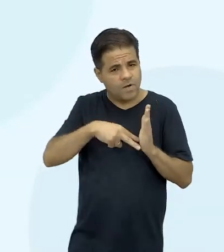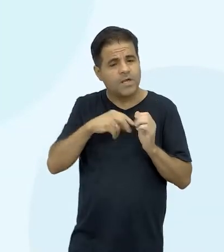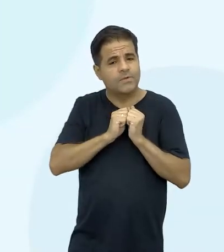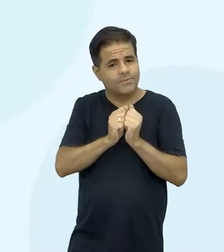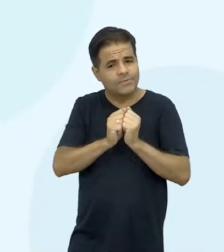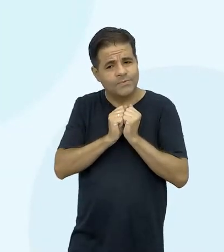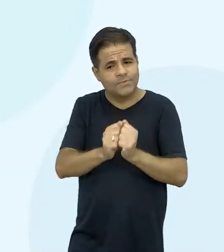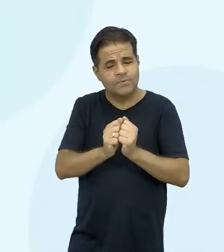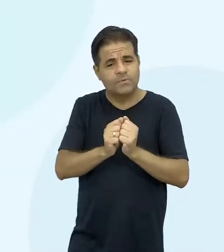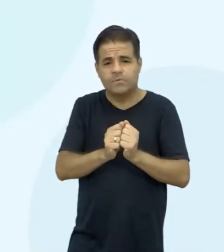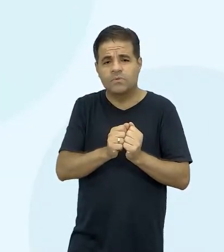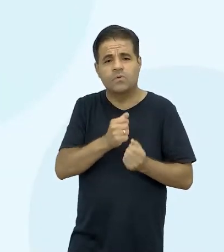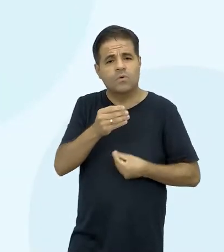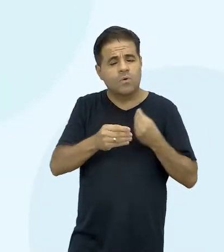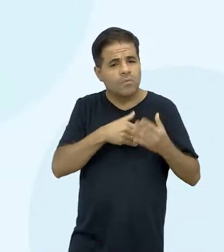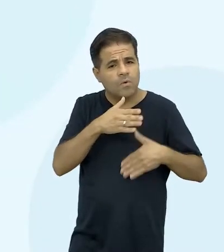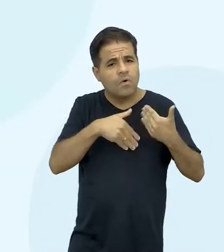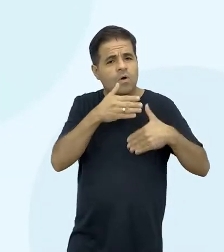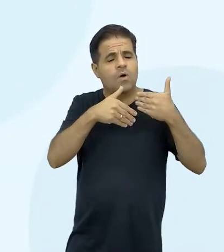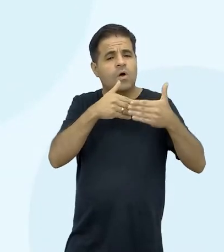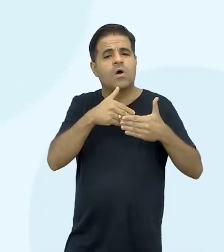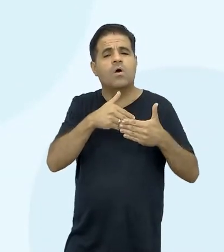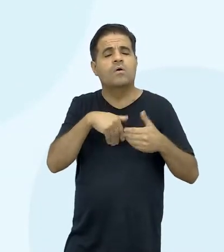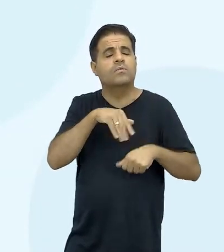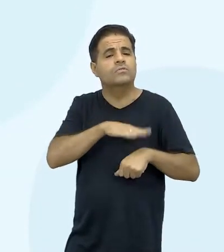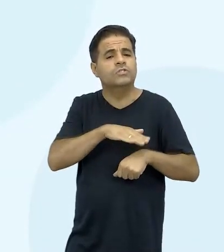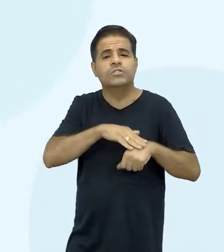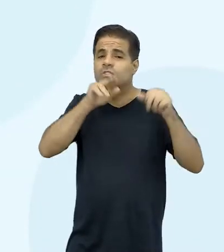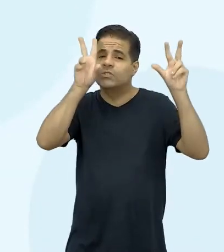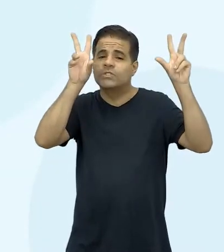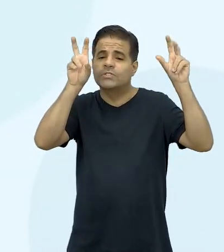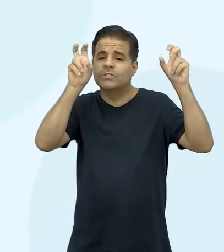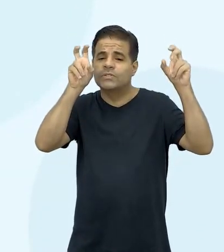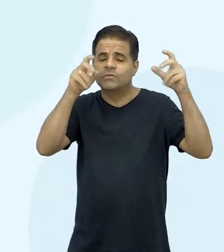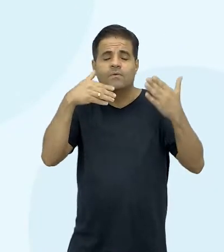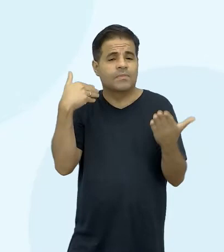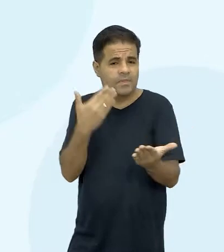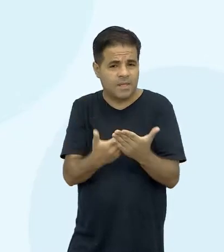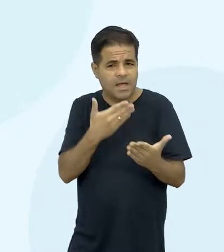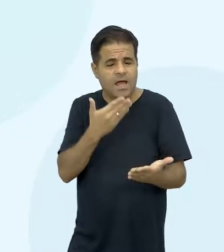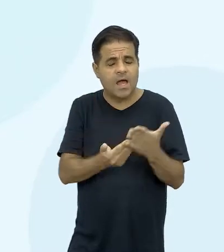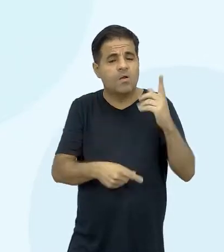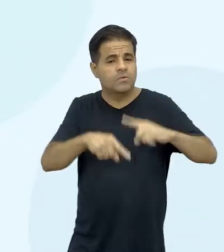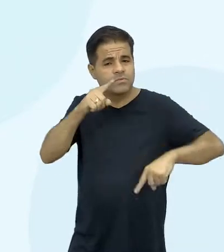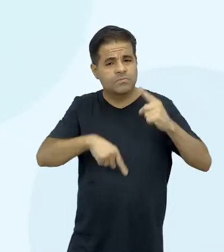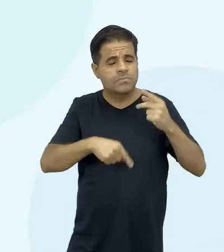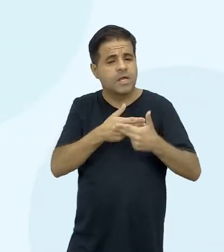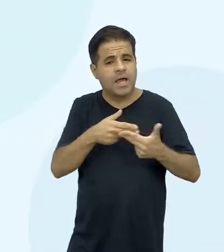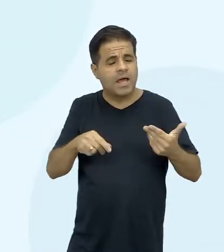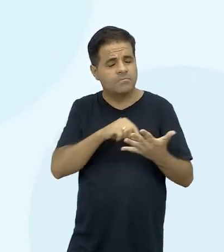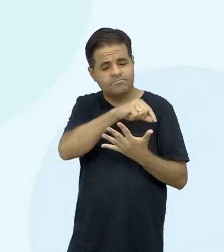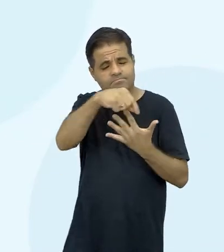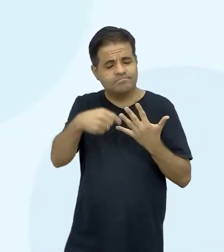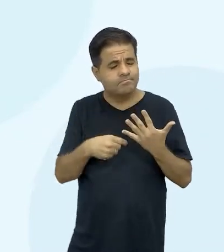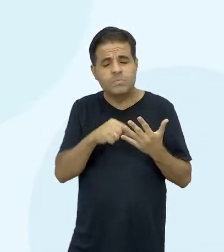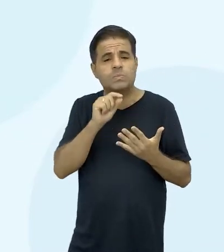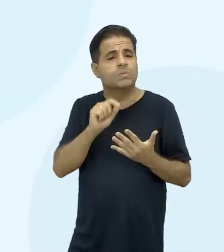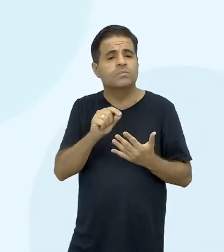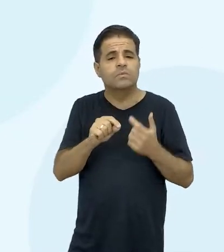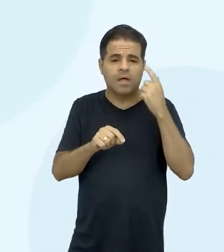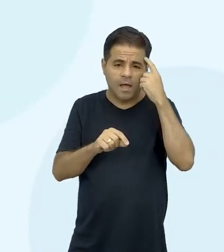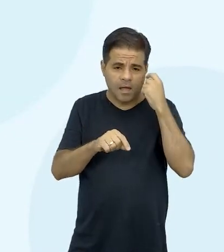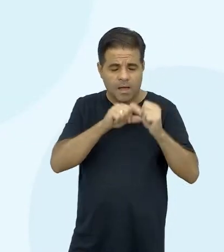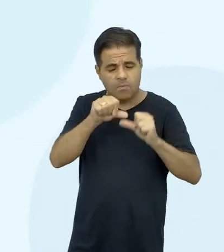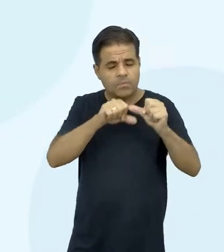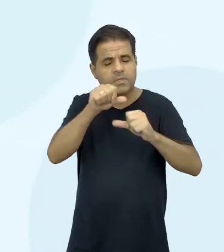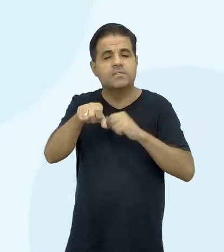vocês. Conforme o próprio título da aula nos informa, um dos objetos de estudo desse componente curricular é a